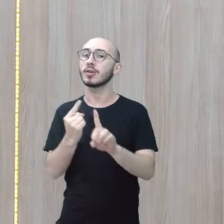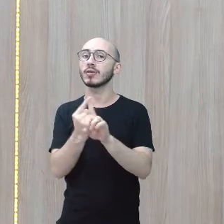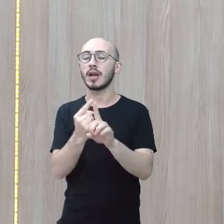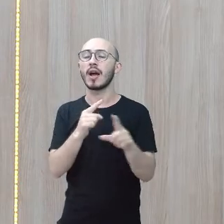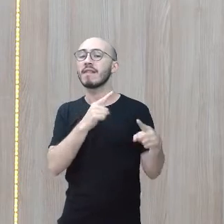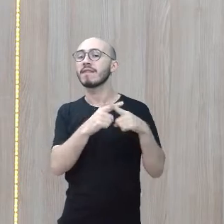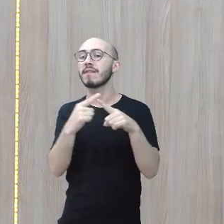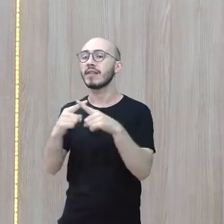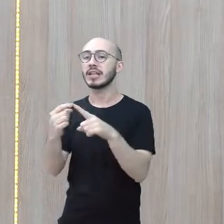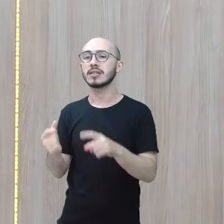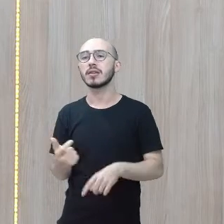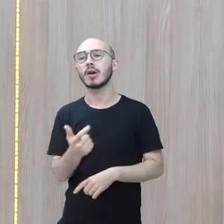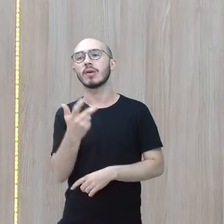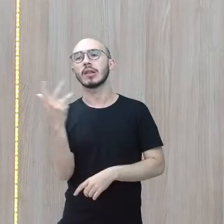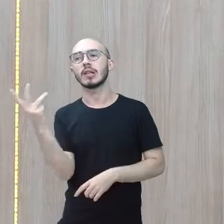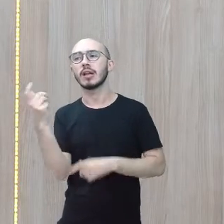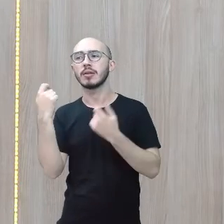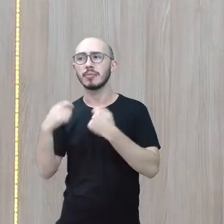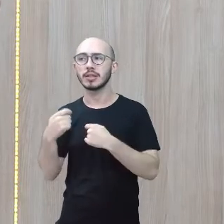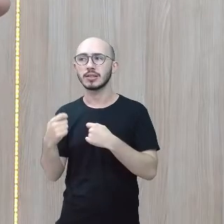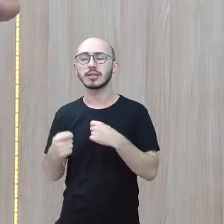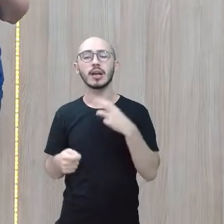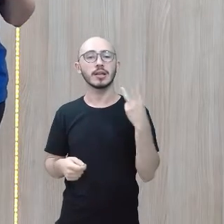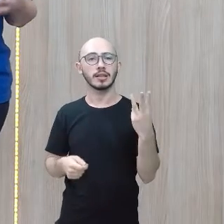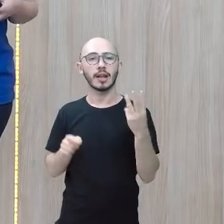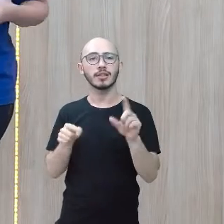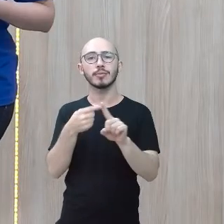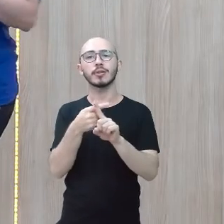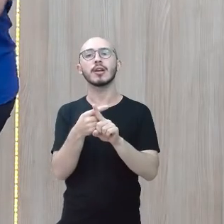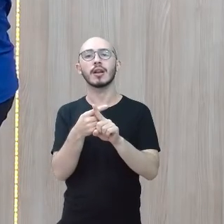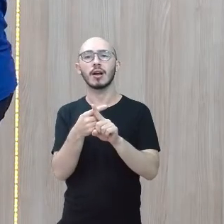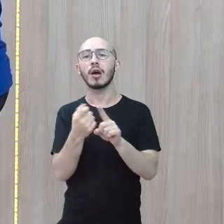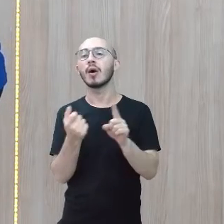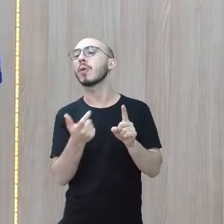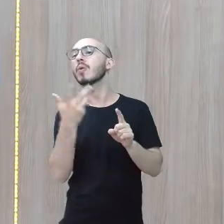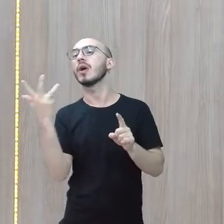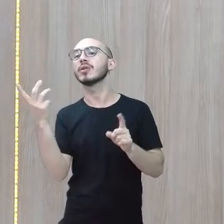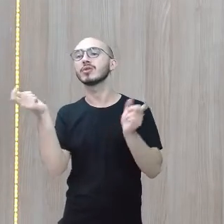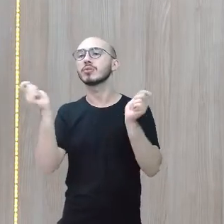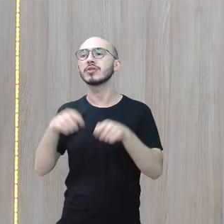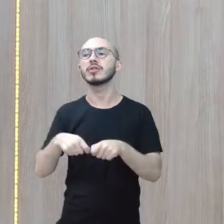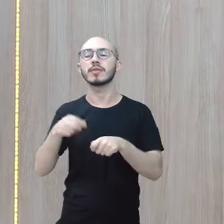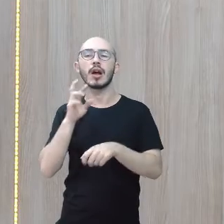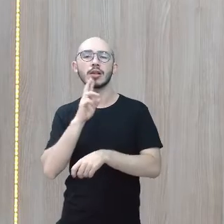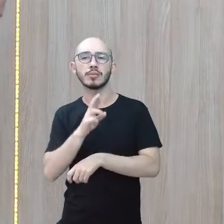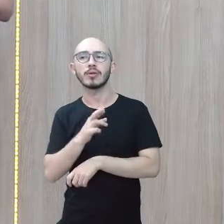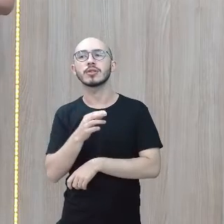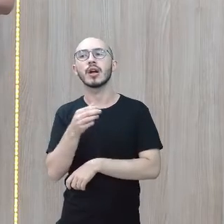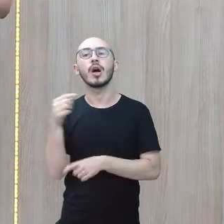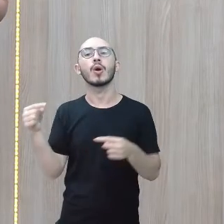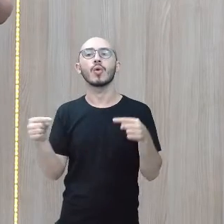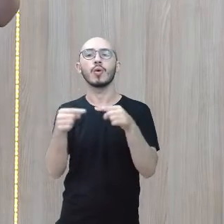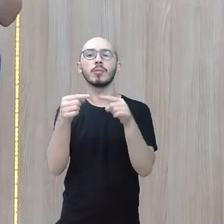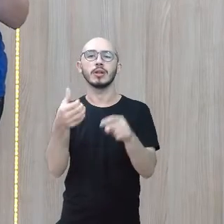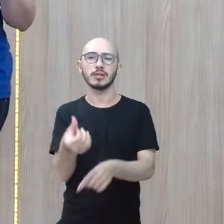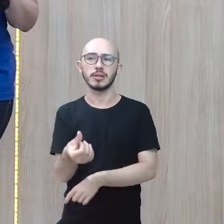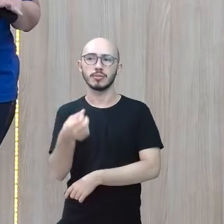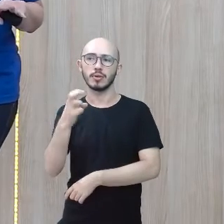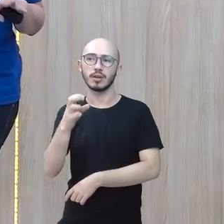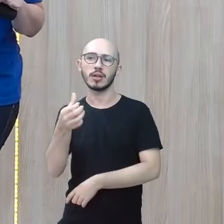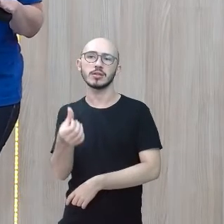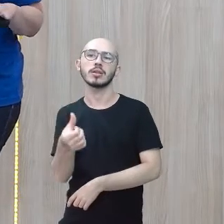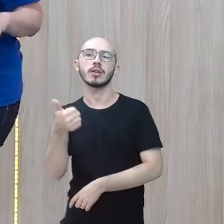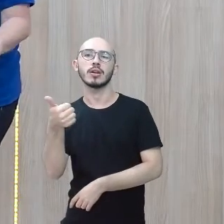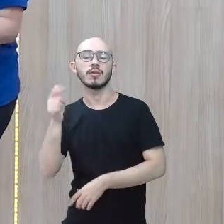vezes que a gente teria que multiplicar o número 3 para que a resposta desse 6.561. E ali, rapidamente, o